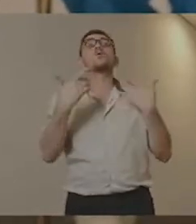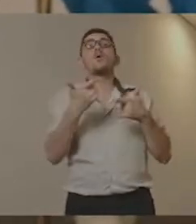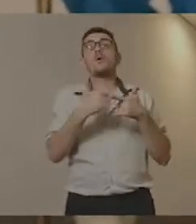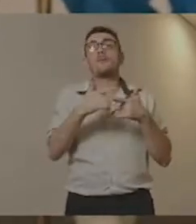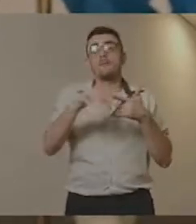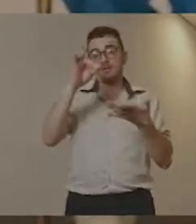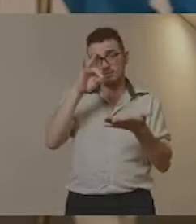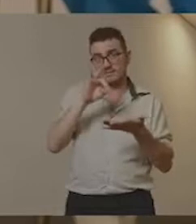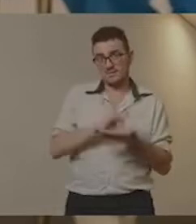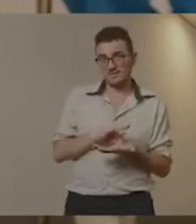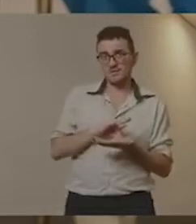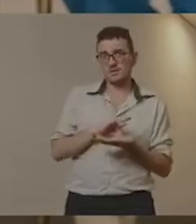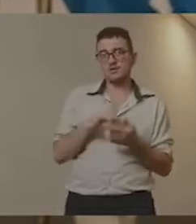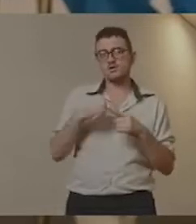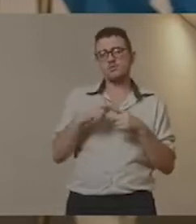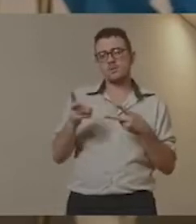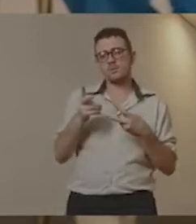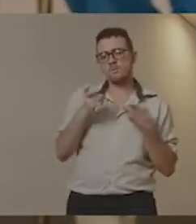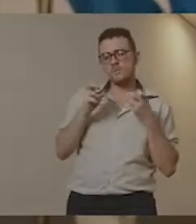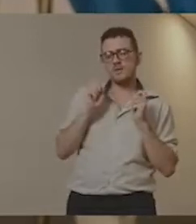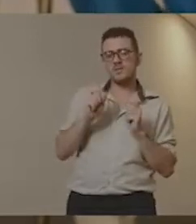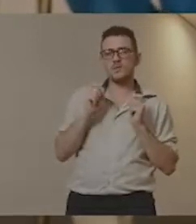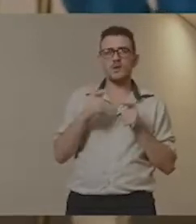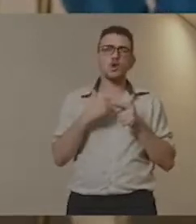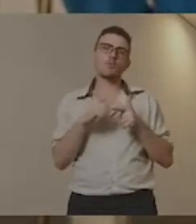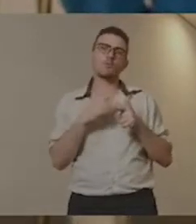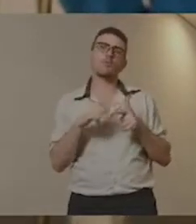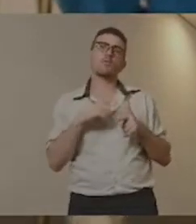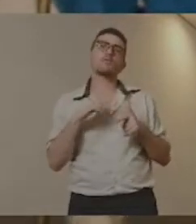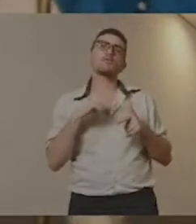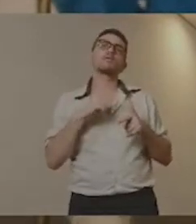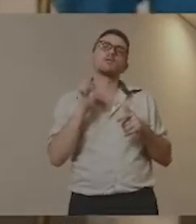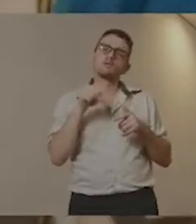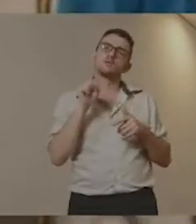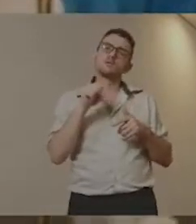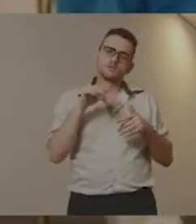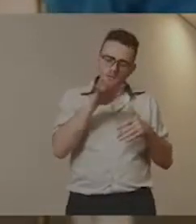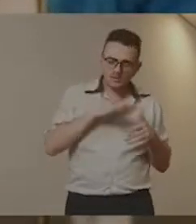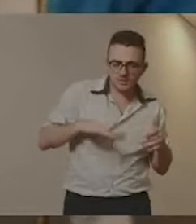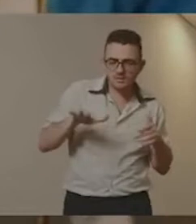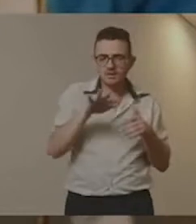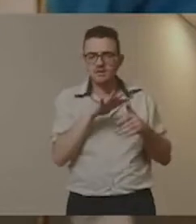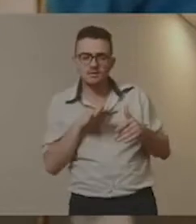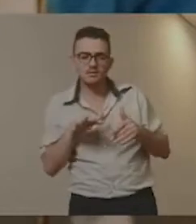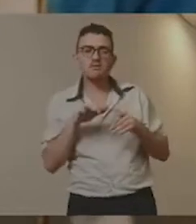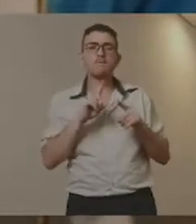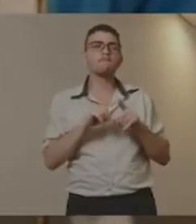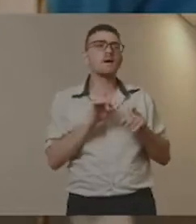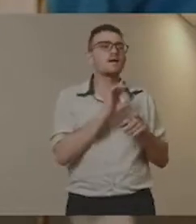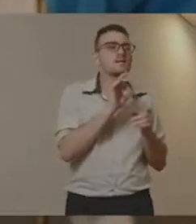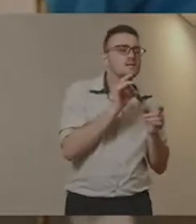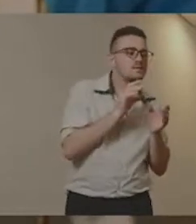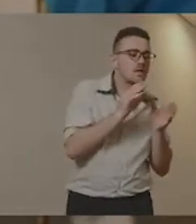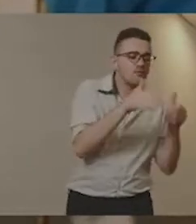única, mas cada caso tem seu porém. Então, talvez um aluno ali tenha sofrido por ter ficado longe